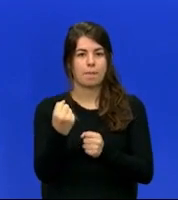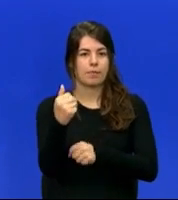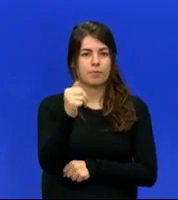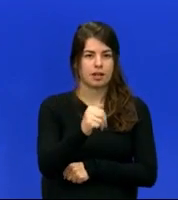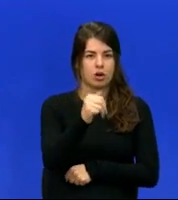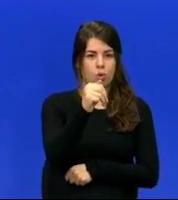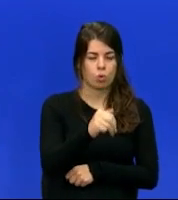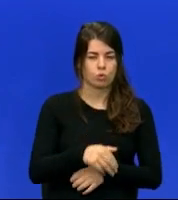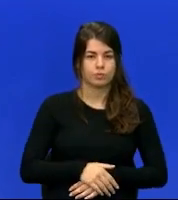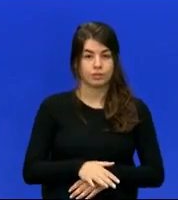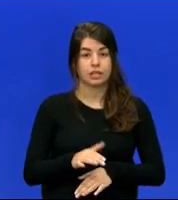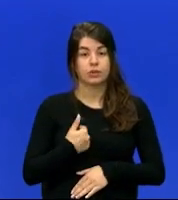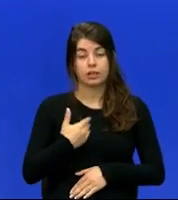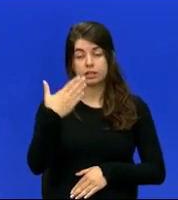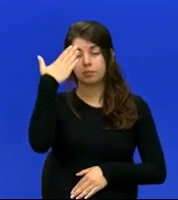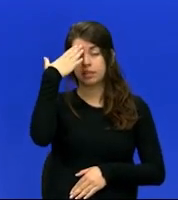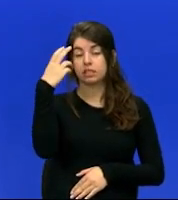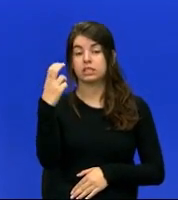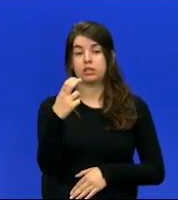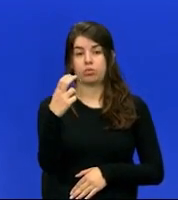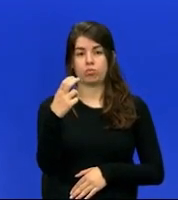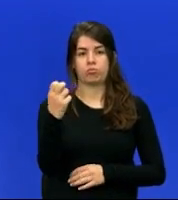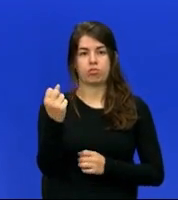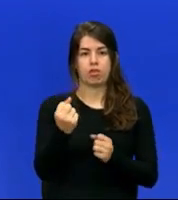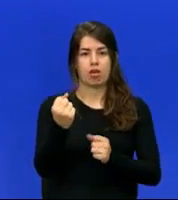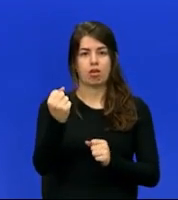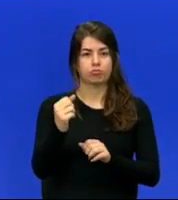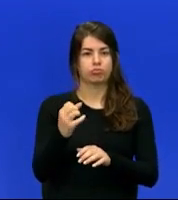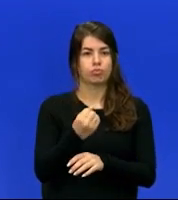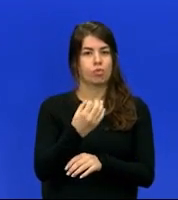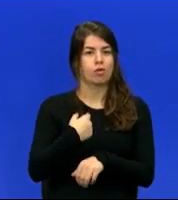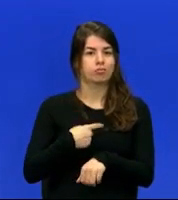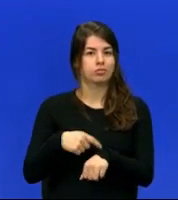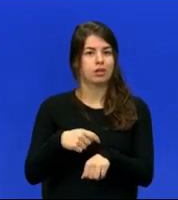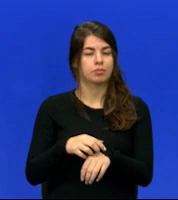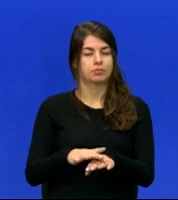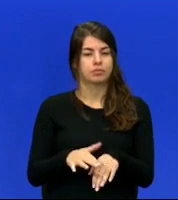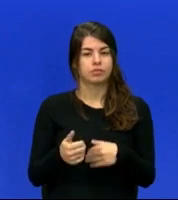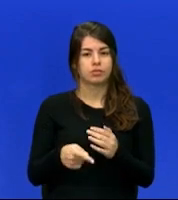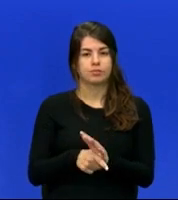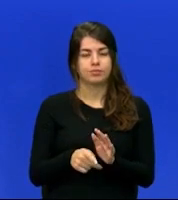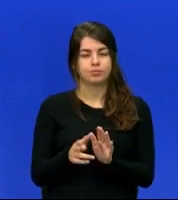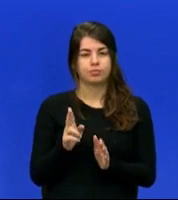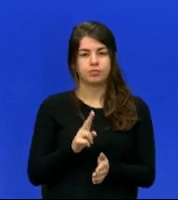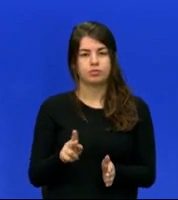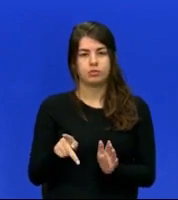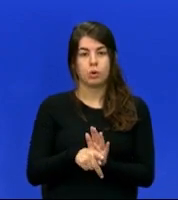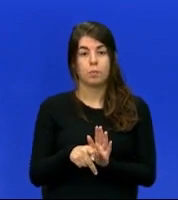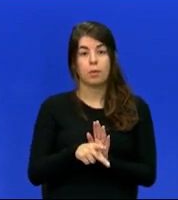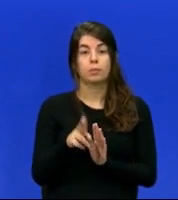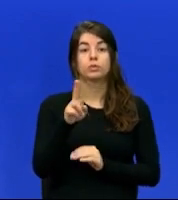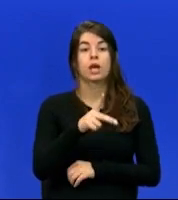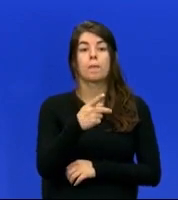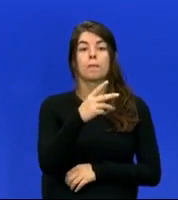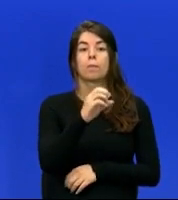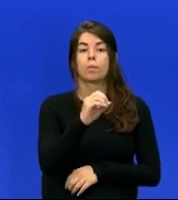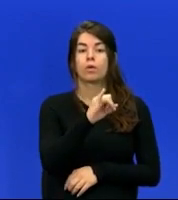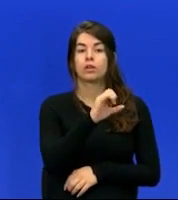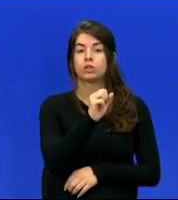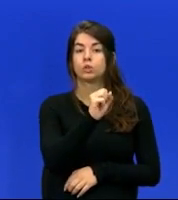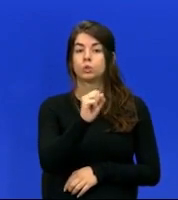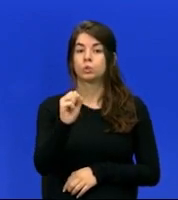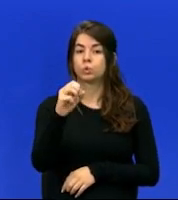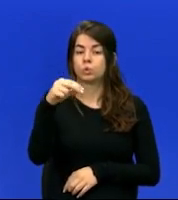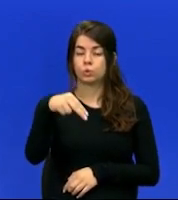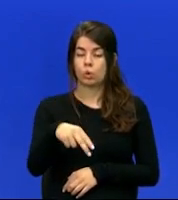quer saber a quantidade de 5. Então, nesse caso, vamos utilizar a binomial, ou melhor, a Poisson, não é?